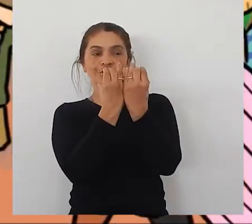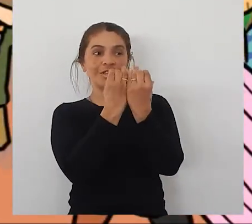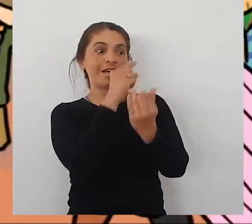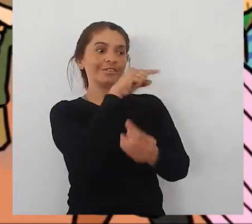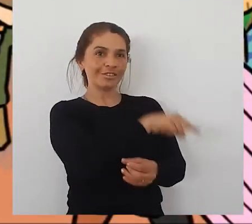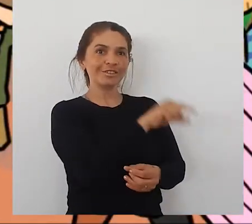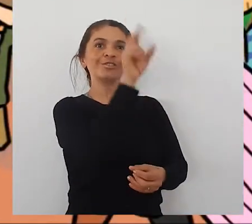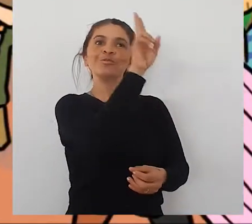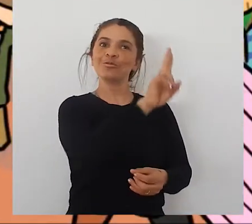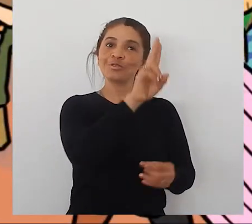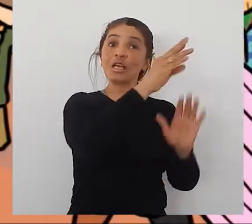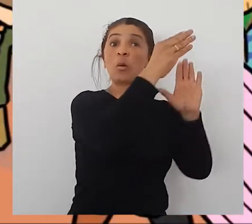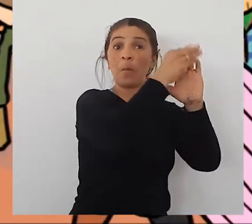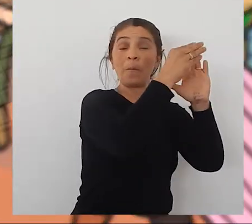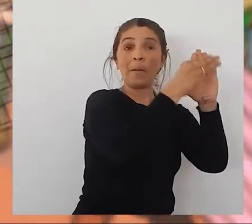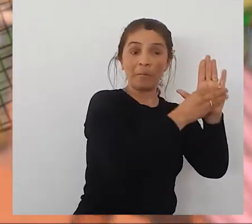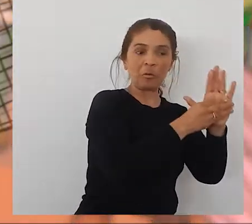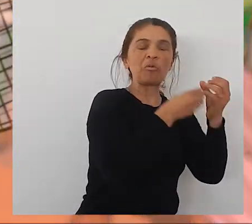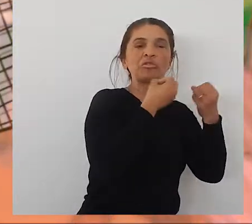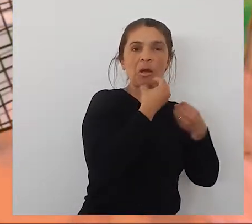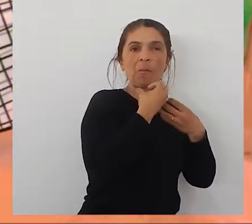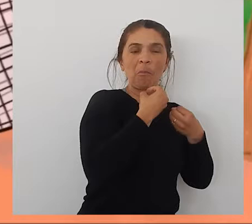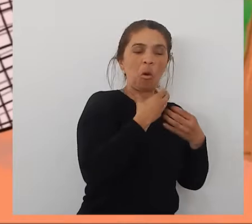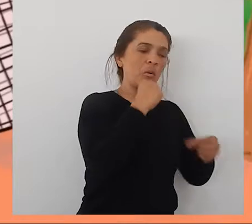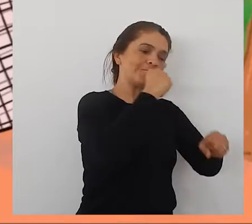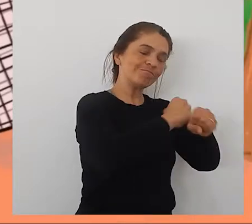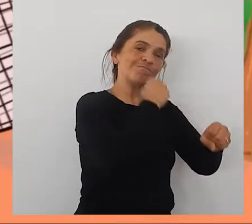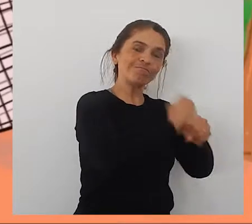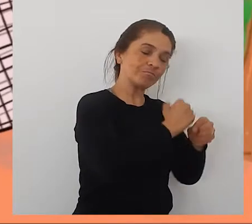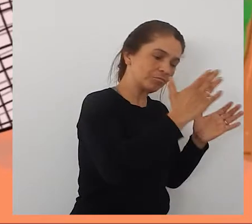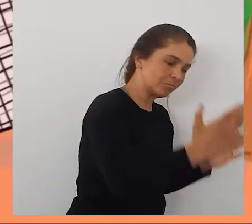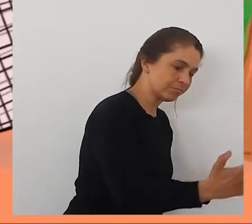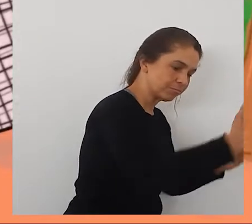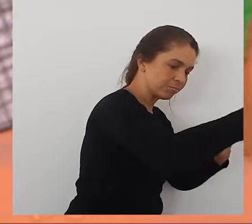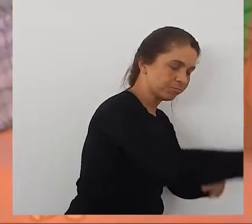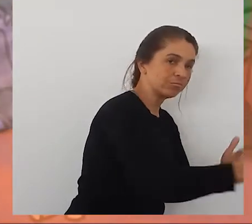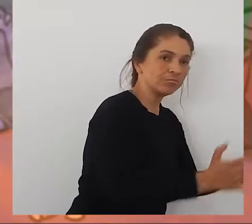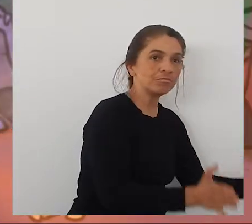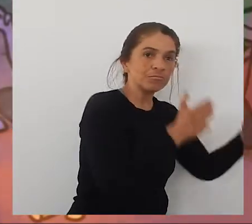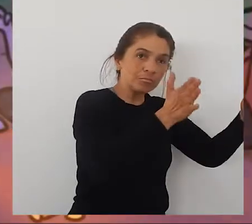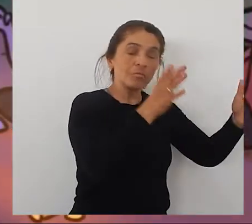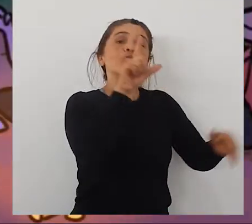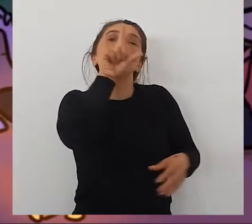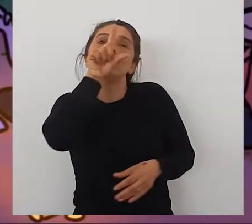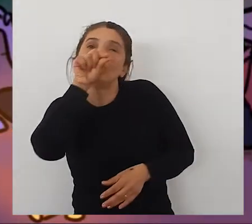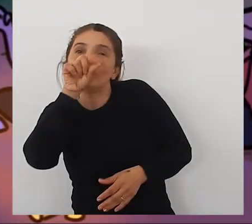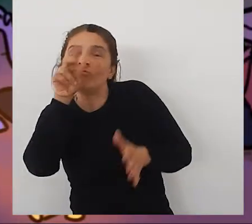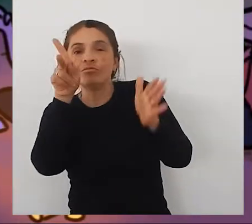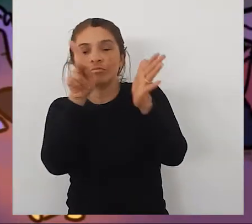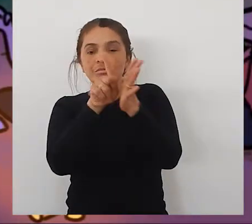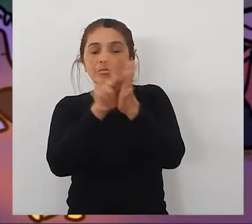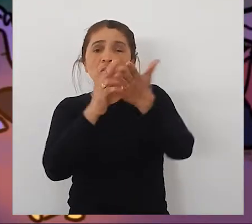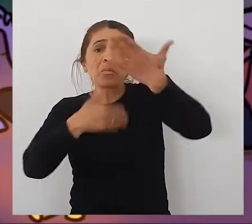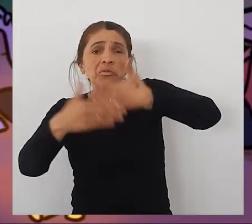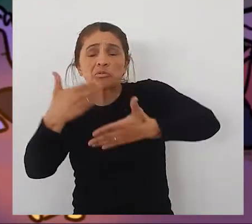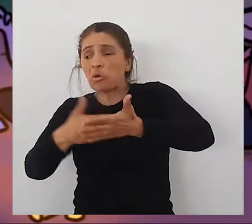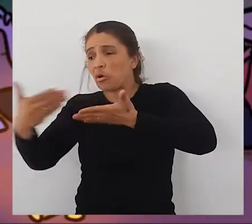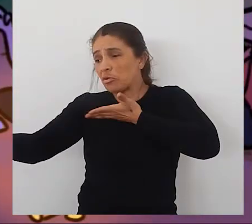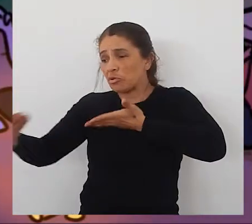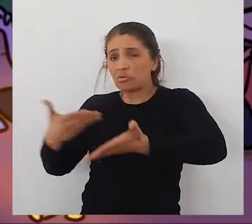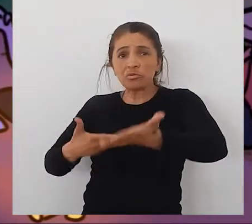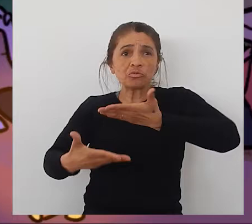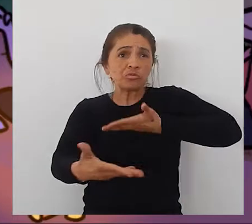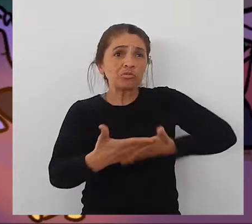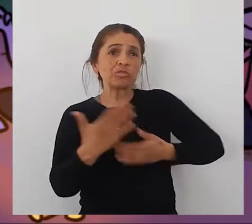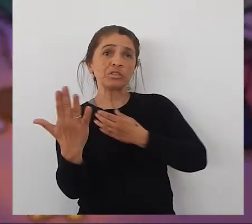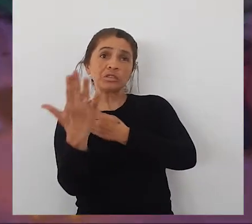Uma alternativa bastante viável é a construção de galinheiros, onde, além de todos se ajudarem